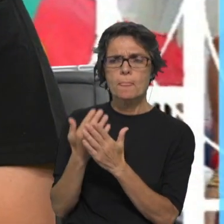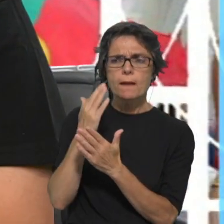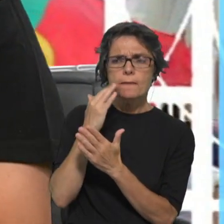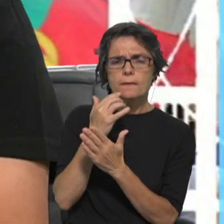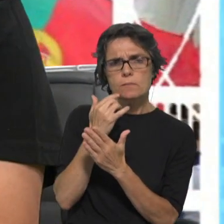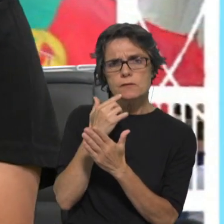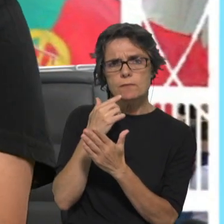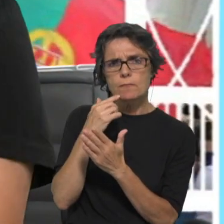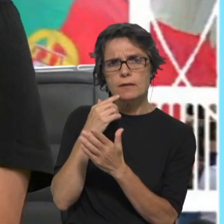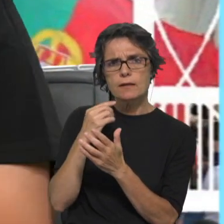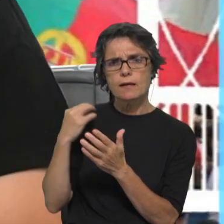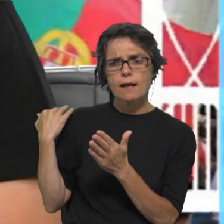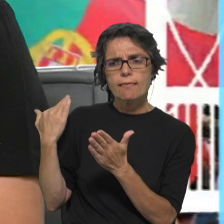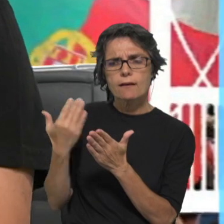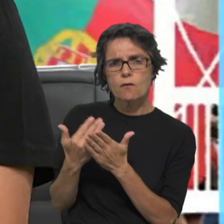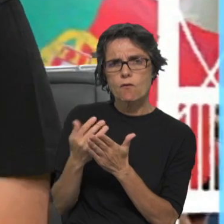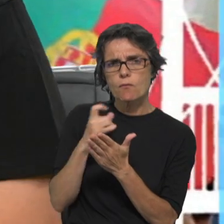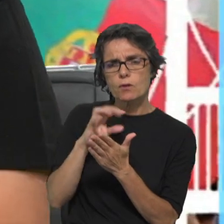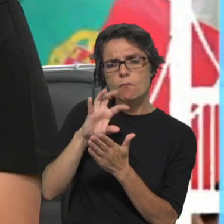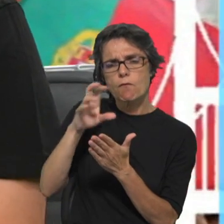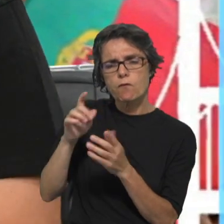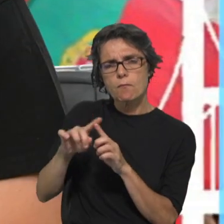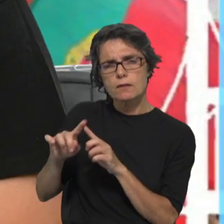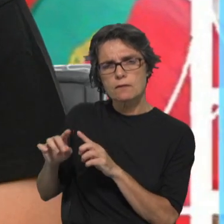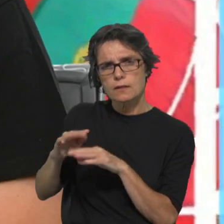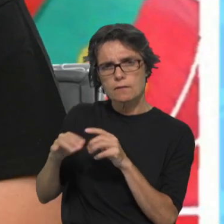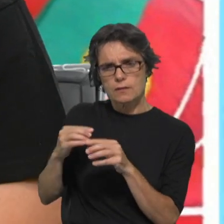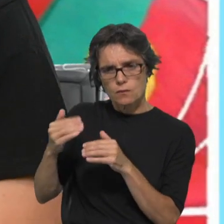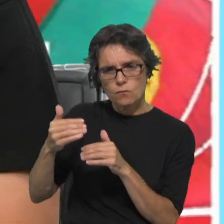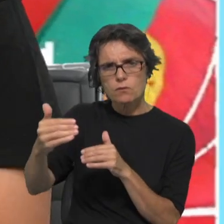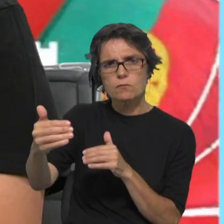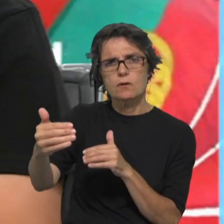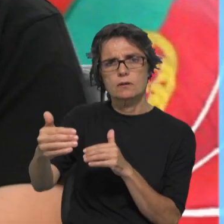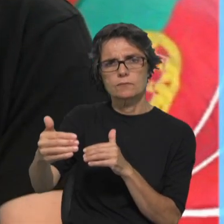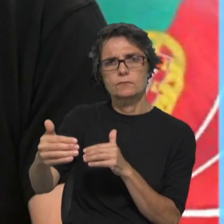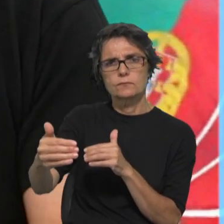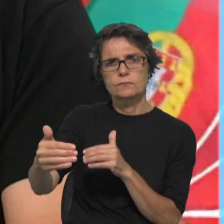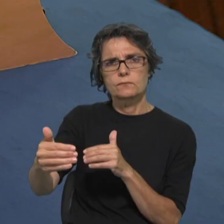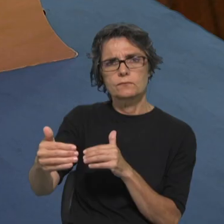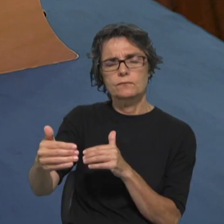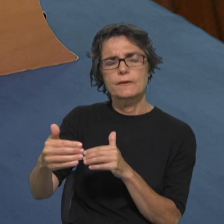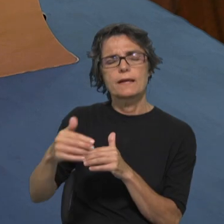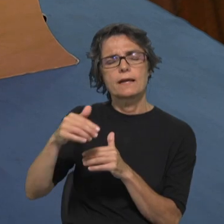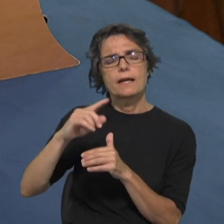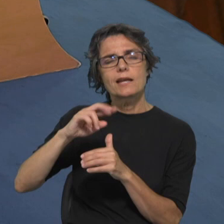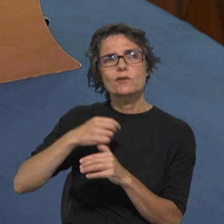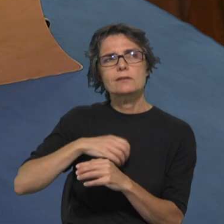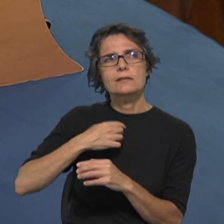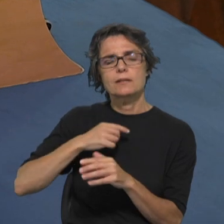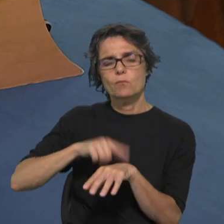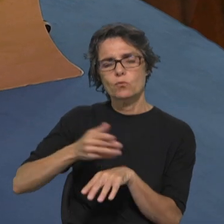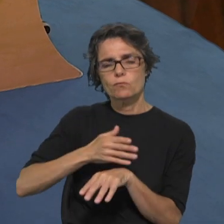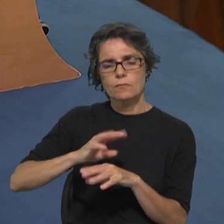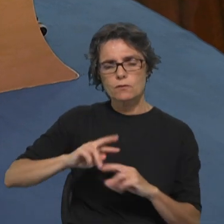apontarmos formas de perceber que há formas diferentes de o fazer, e estamos um bocadinho nesta transição